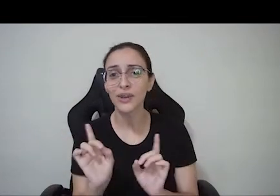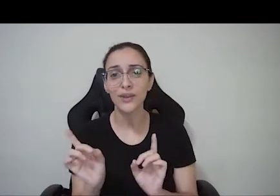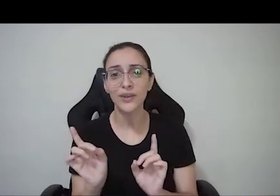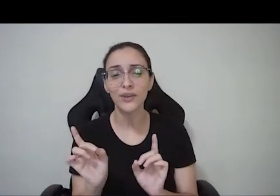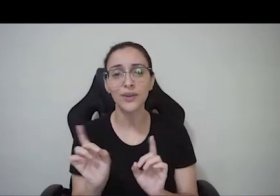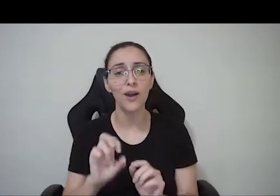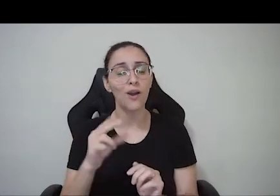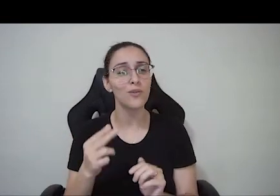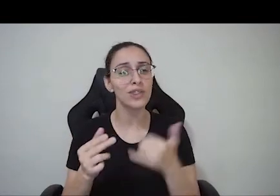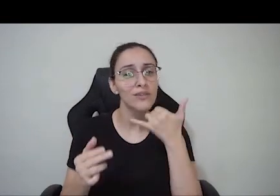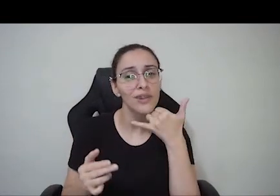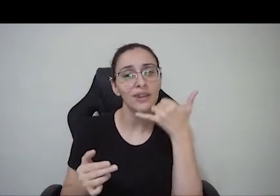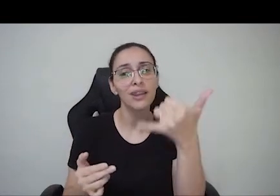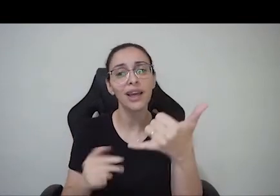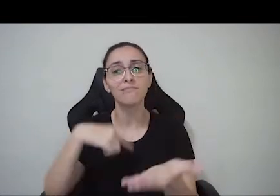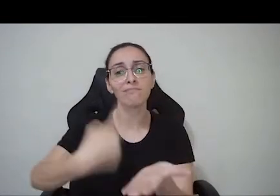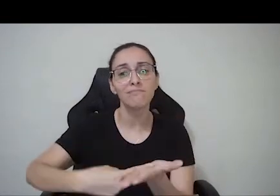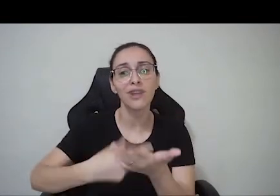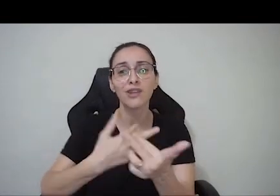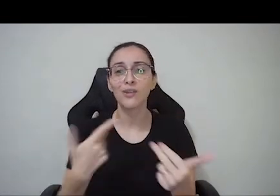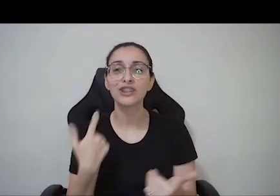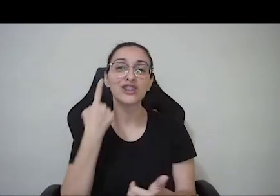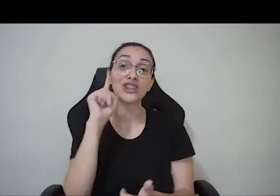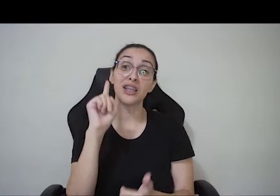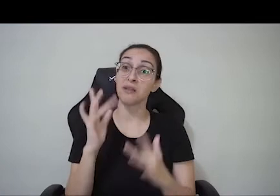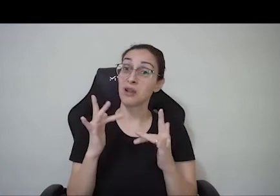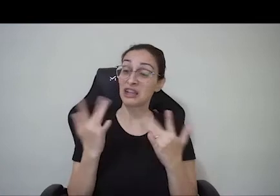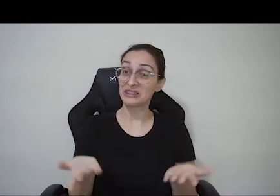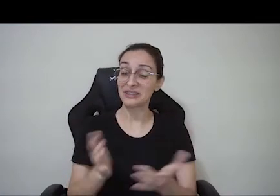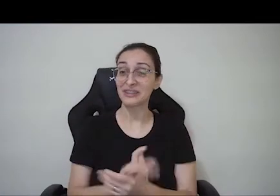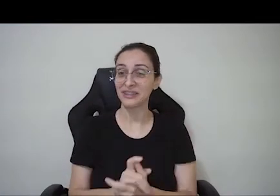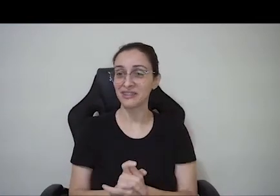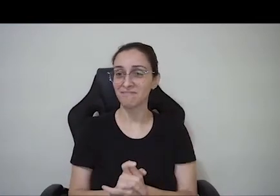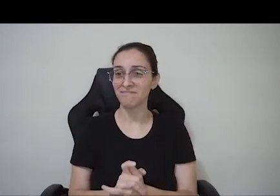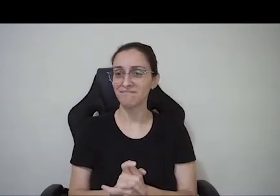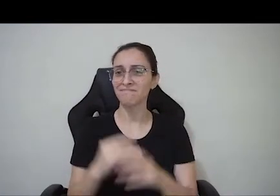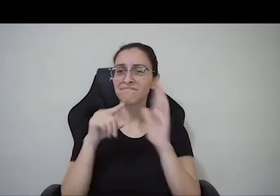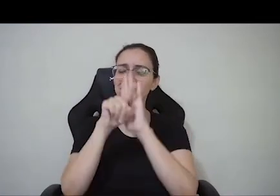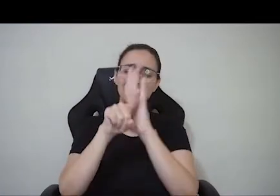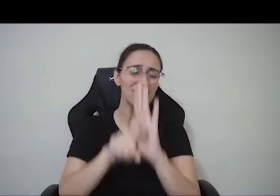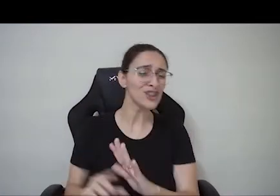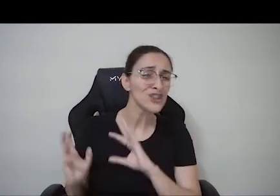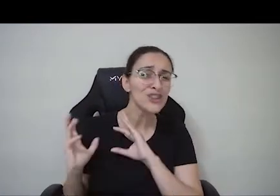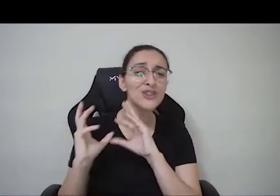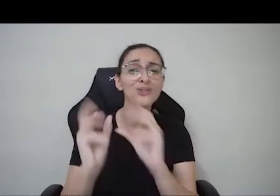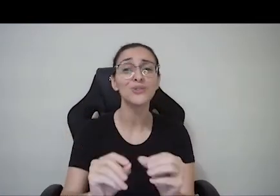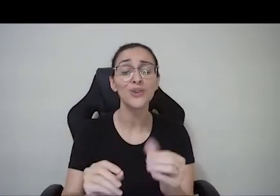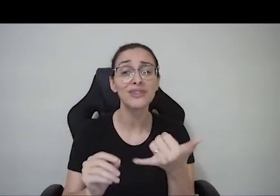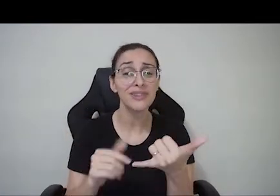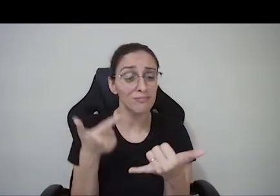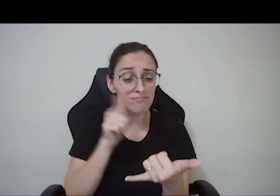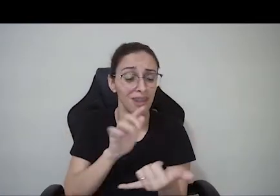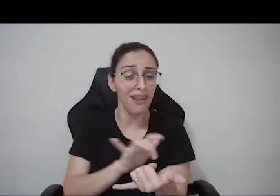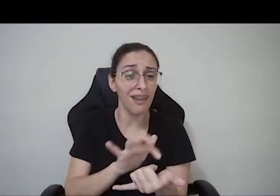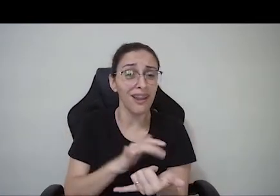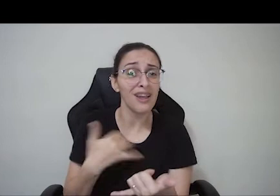o telefone para ligar, para marcar alguma coisa para o Dia dos Namorados? A gente pesquisa tudo, tá tudo aqui no nosso alcance, aqui